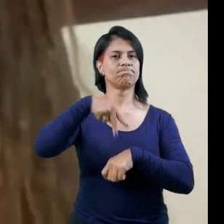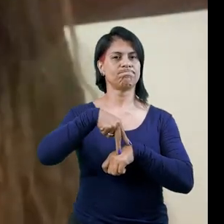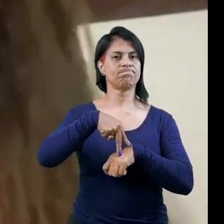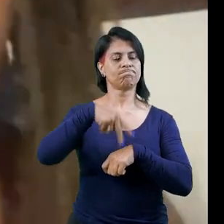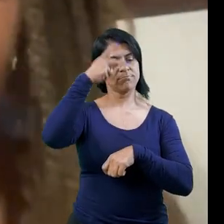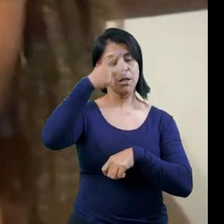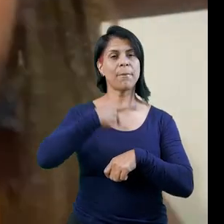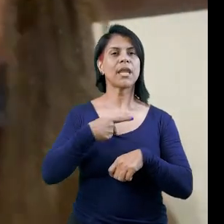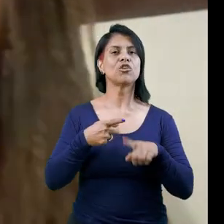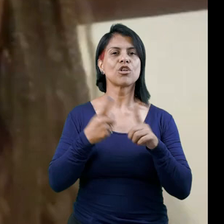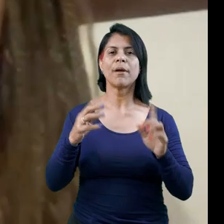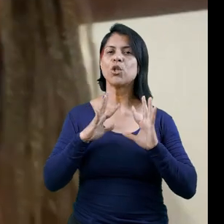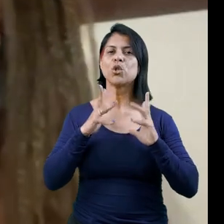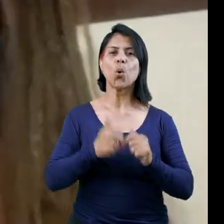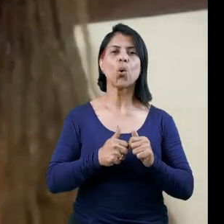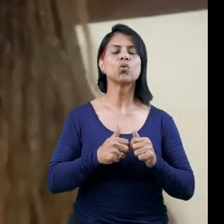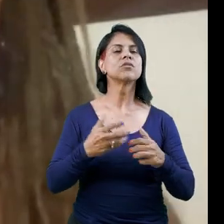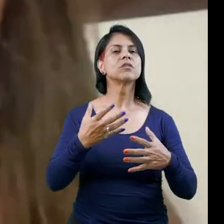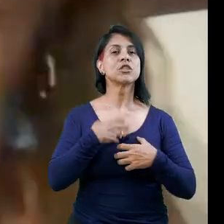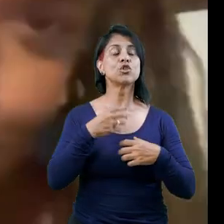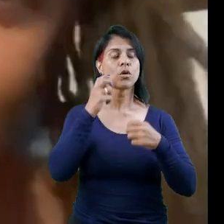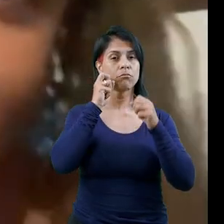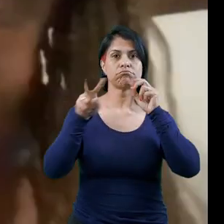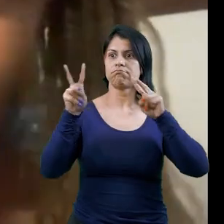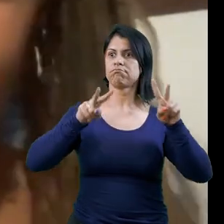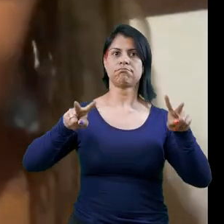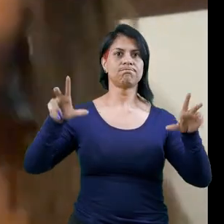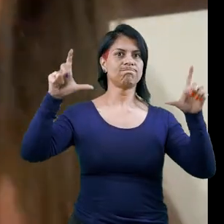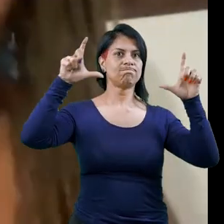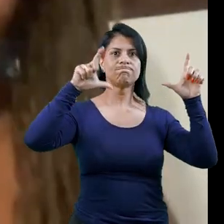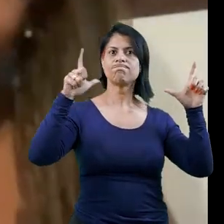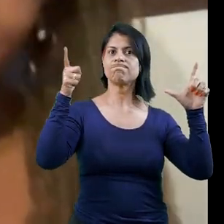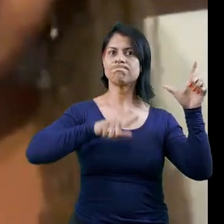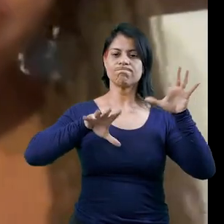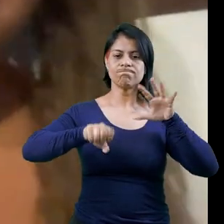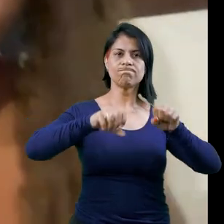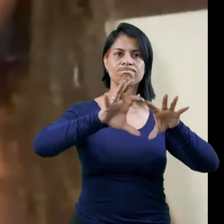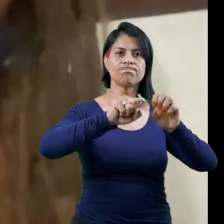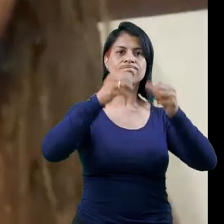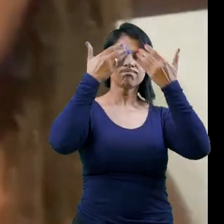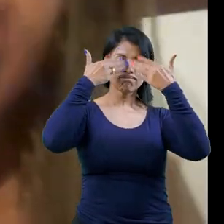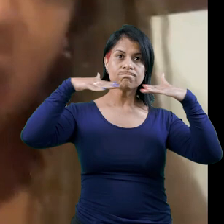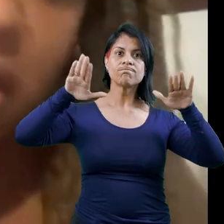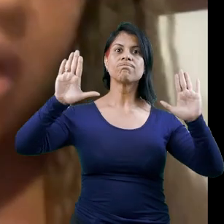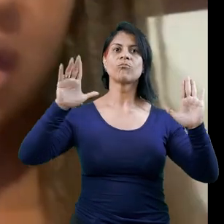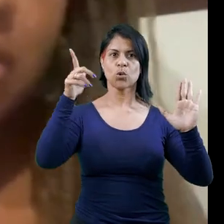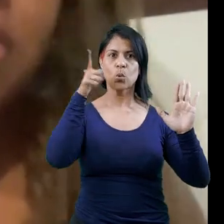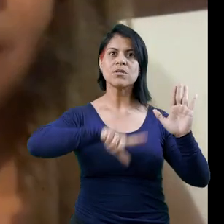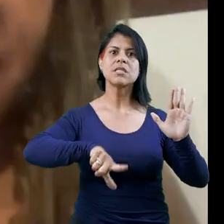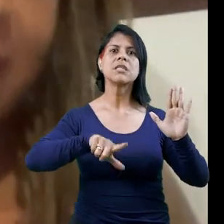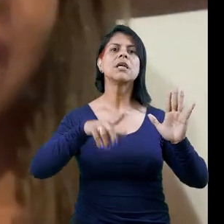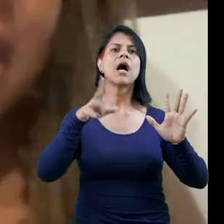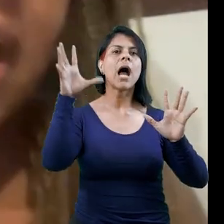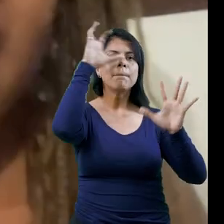independência, todos os sentidos abertos, todos os chakras abertos também de preferência, que a gente aprenda a gozar, que a